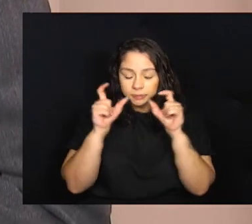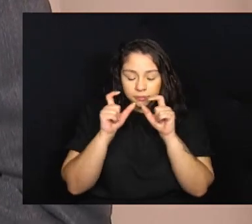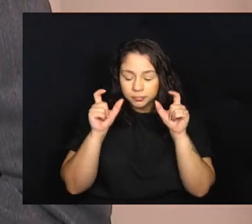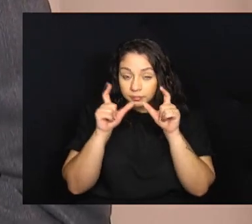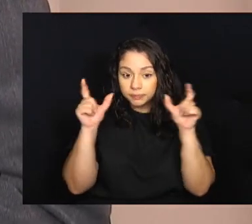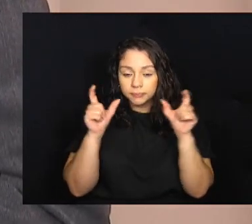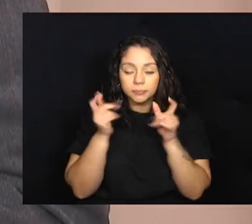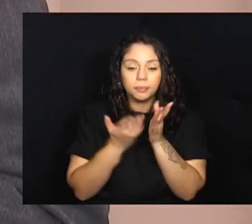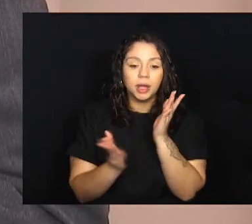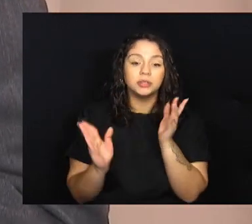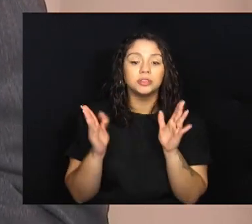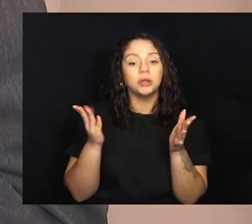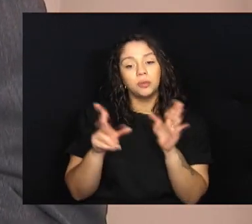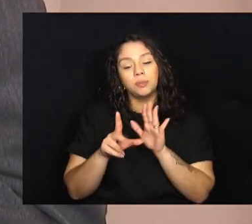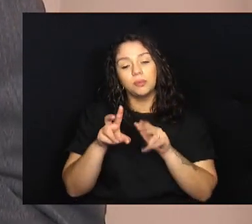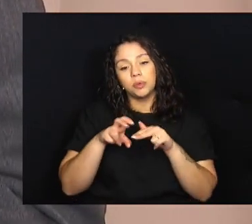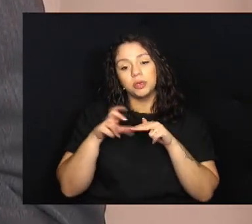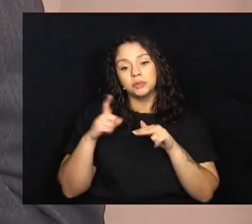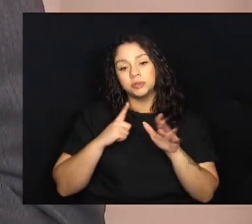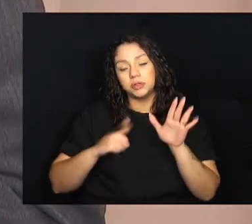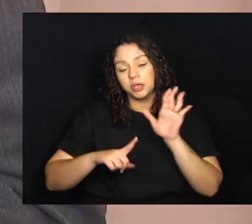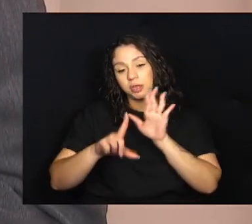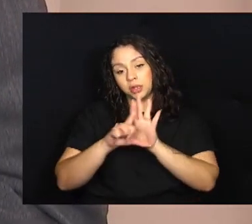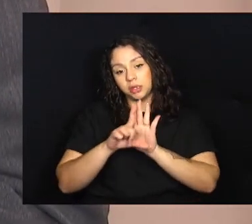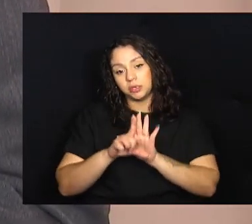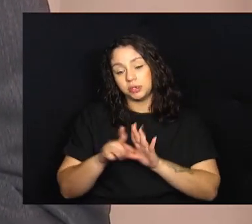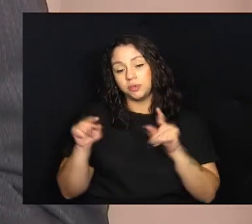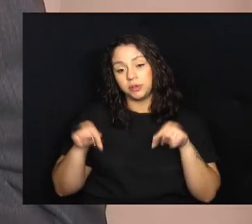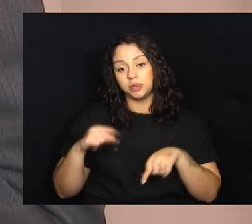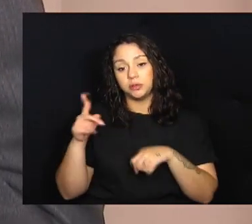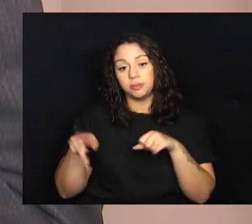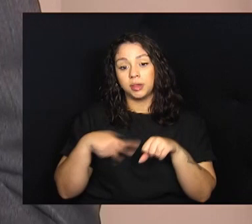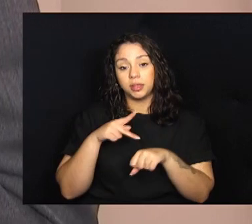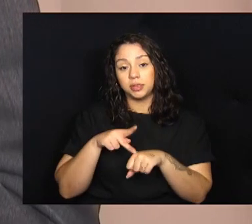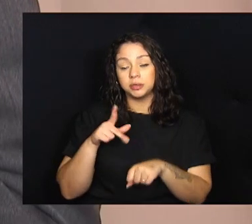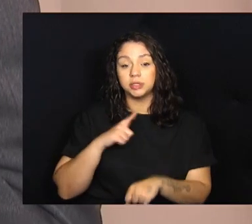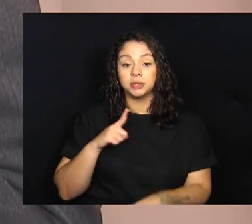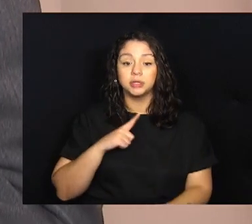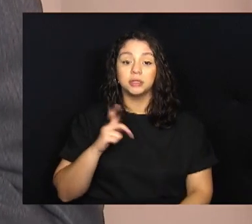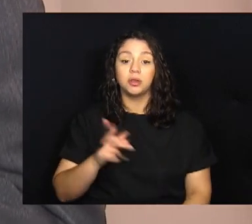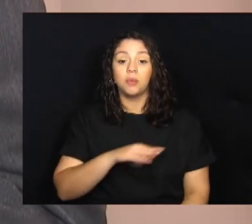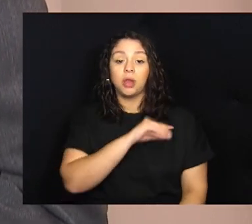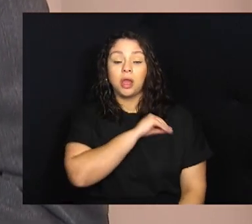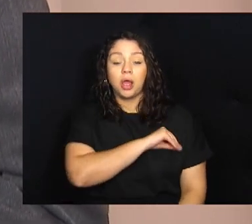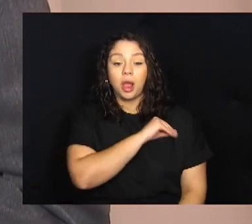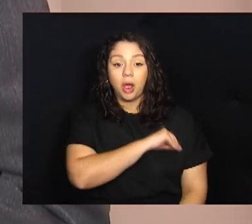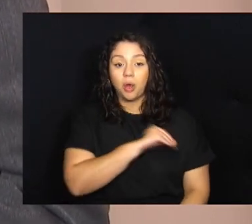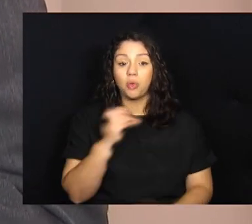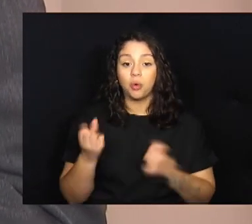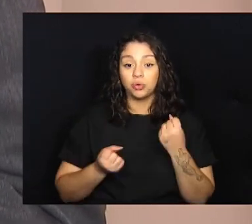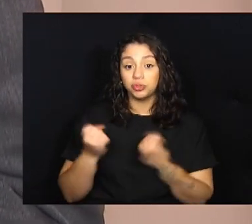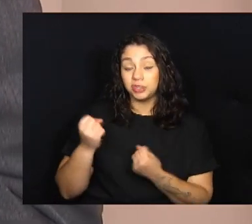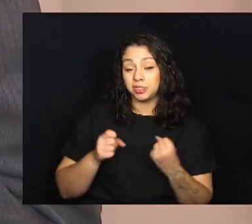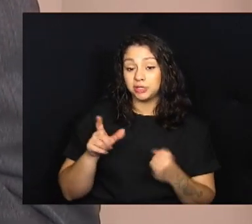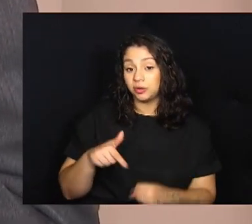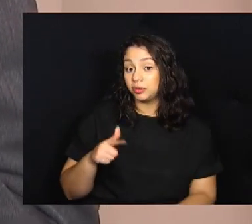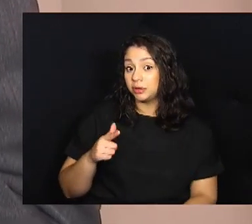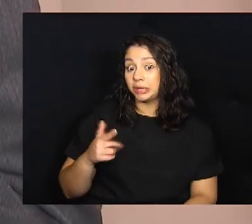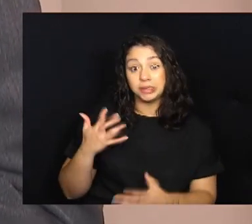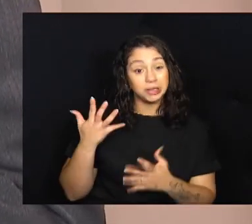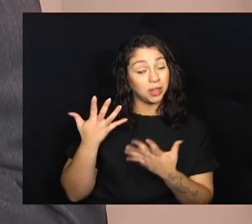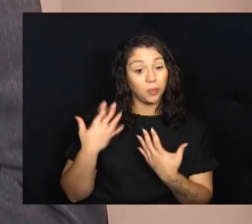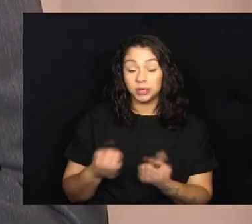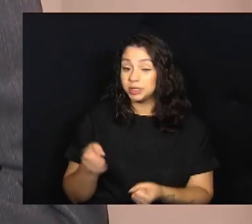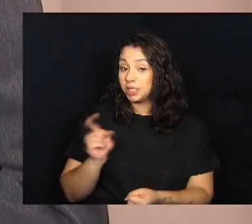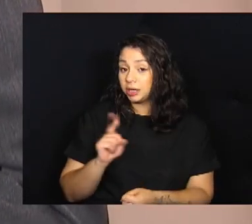por isso que existe legislação em diferentes países. No nosso país, o álcool e direção são proibidos. O Brasil é até radical, é tolerância zero. Tem